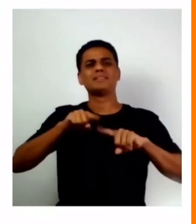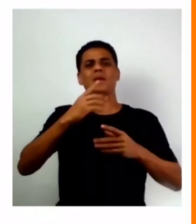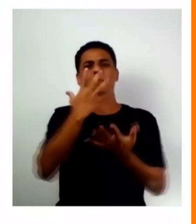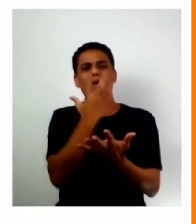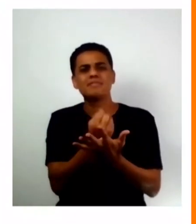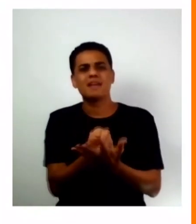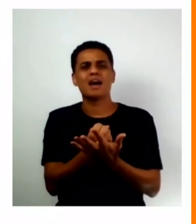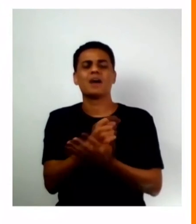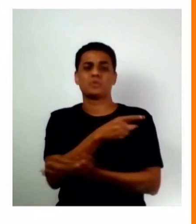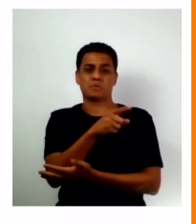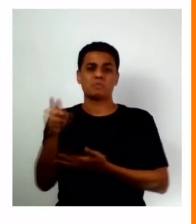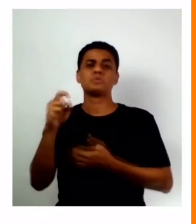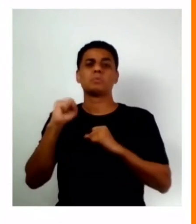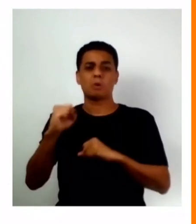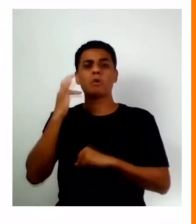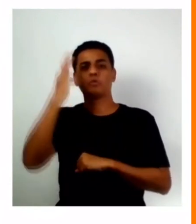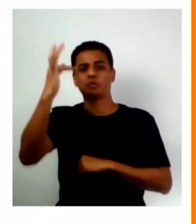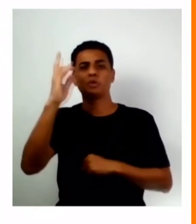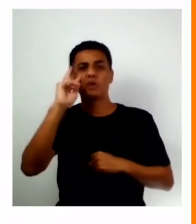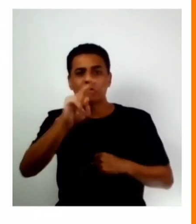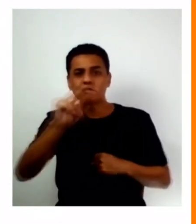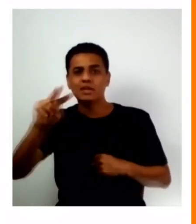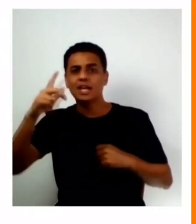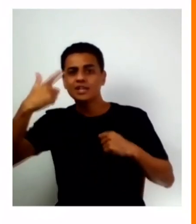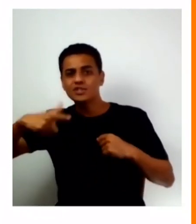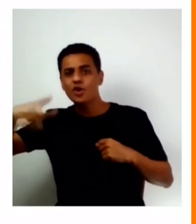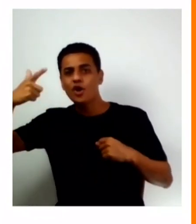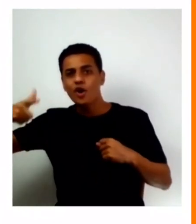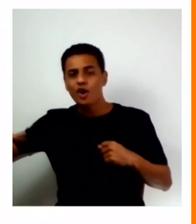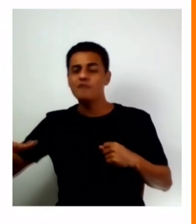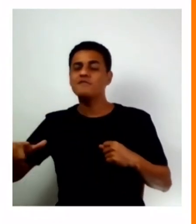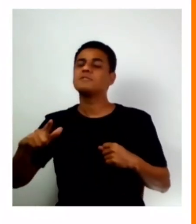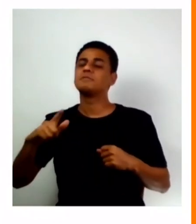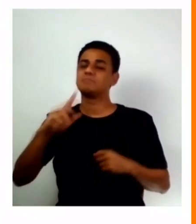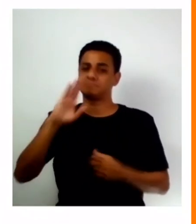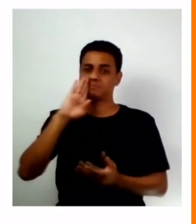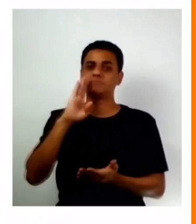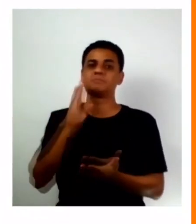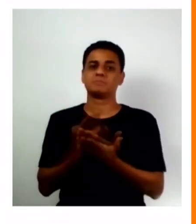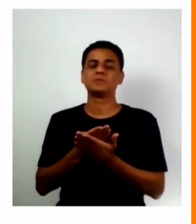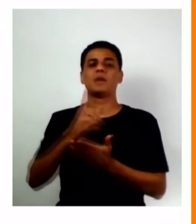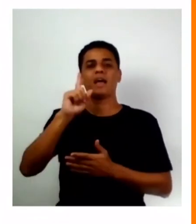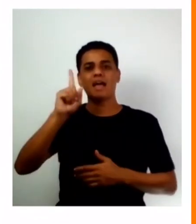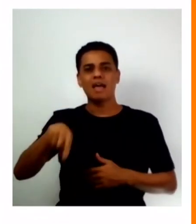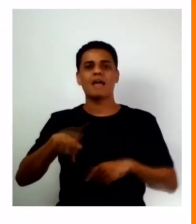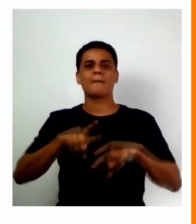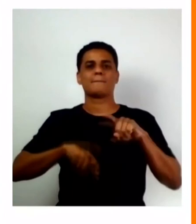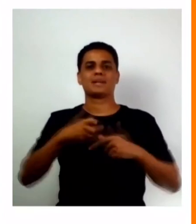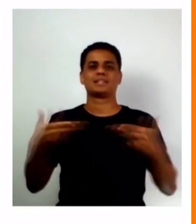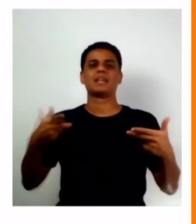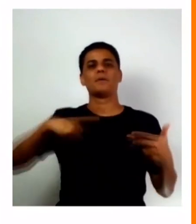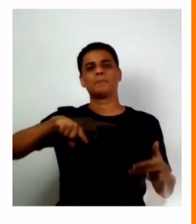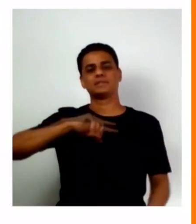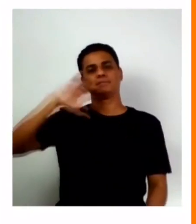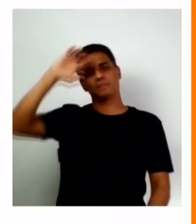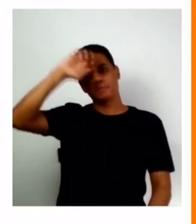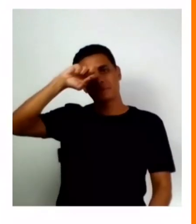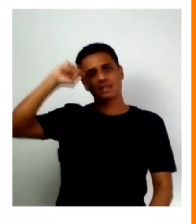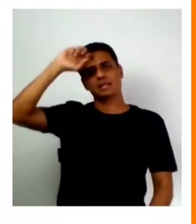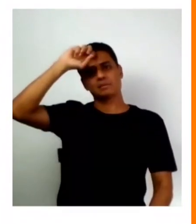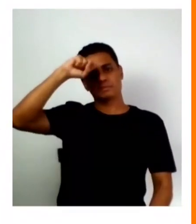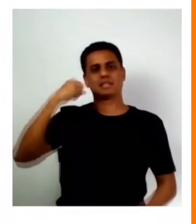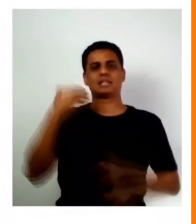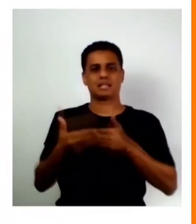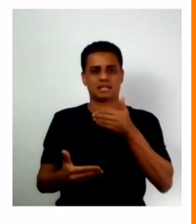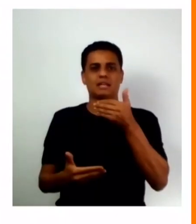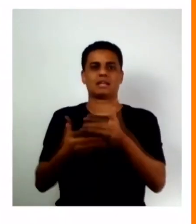podem consultar, acho que há suficiente coisa para ir asimilando. Em relação ao tema, por